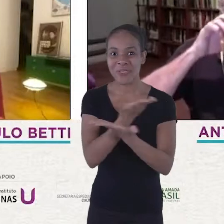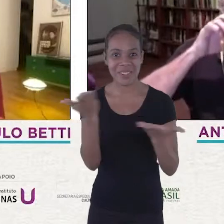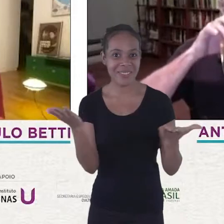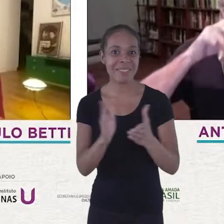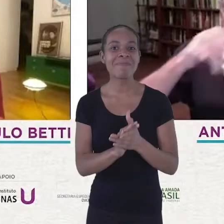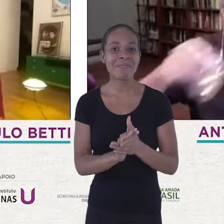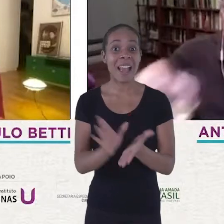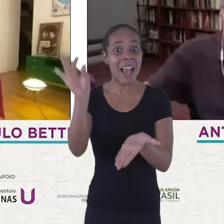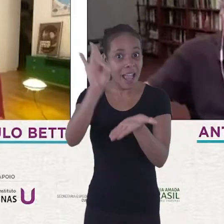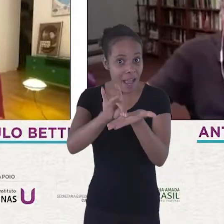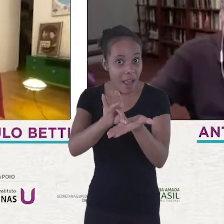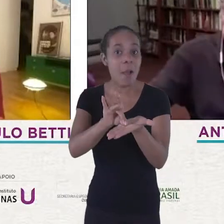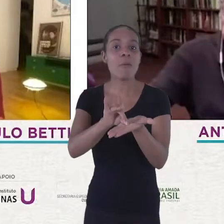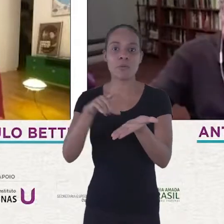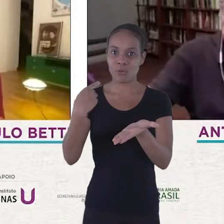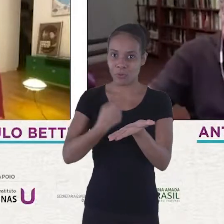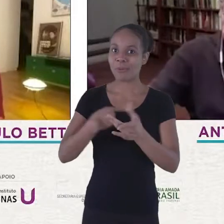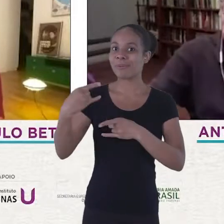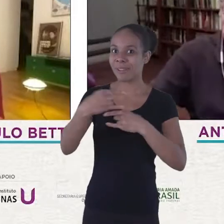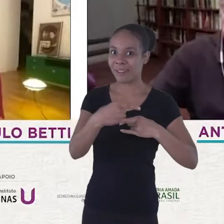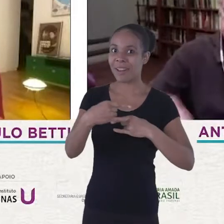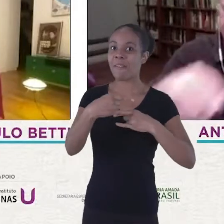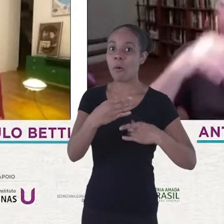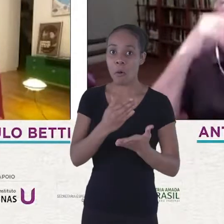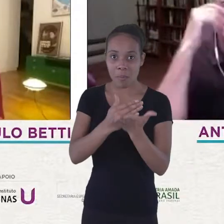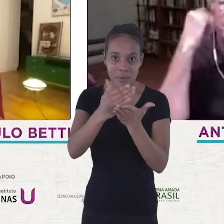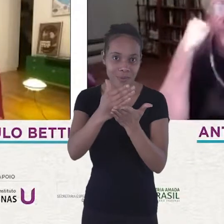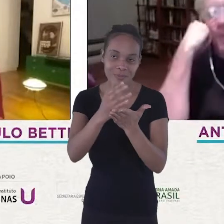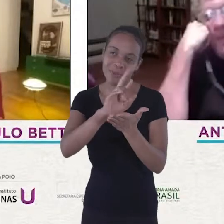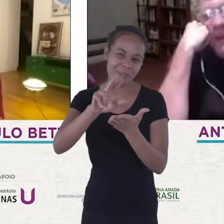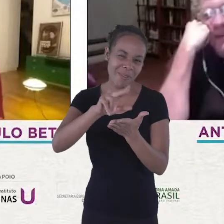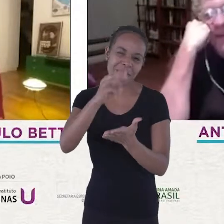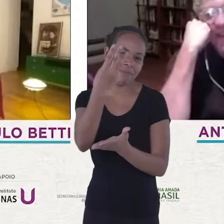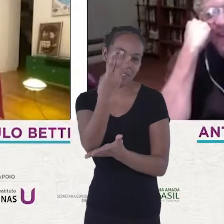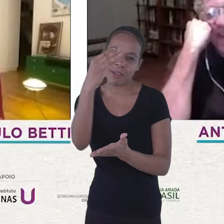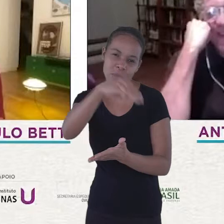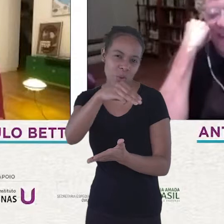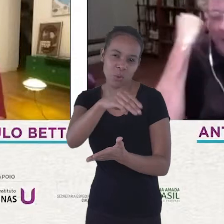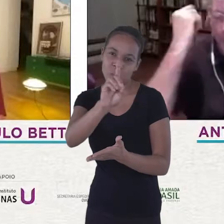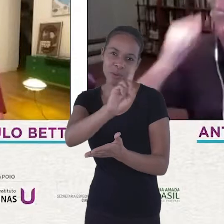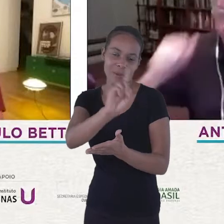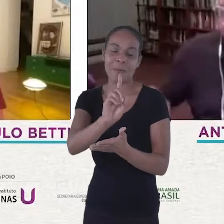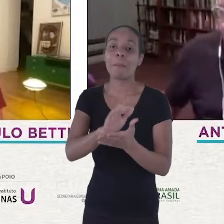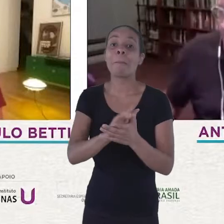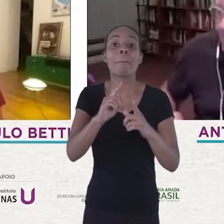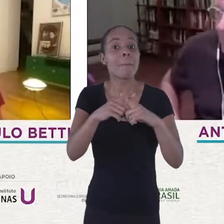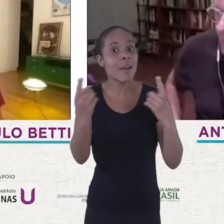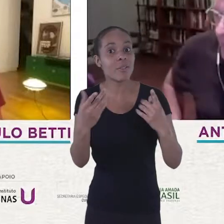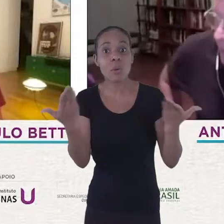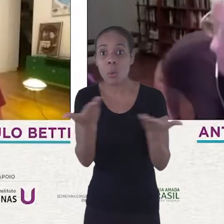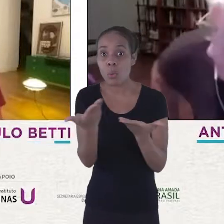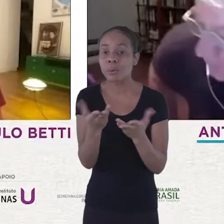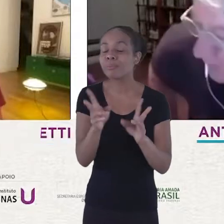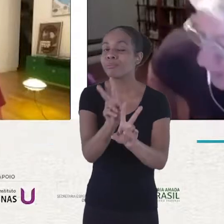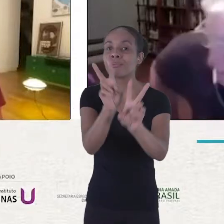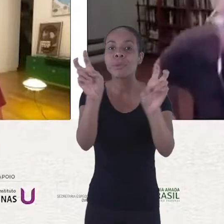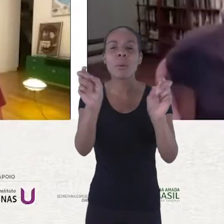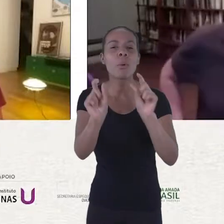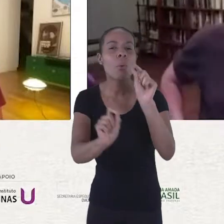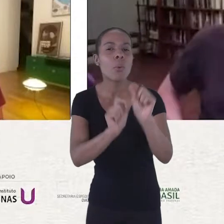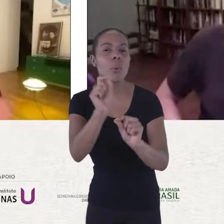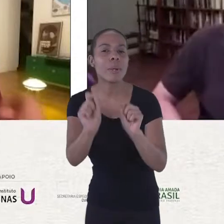está no ar e não há 3 minutos, é claro. Hoje o assunto do nosso Sempre um Papo é Garimpo de